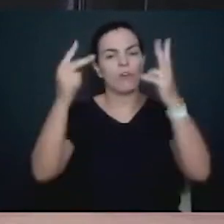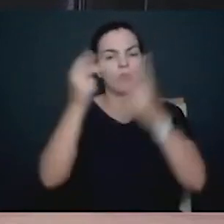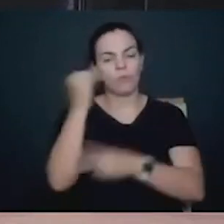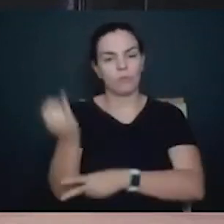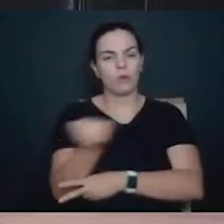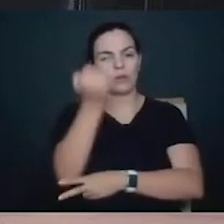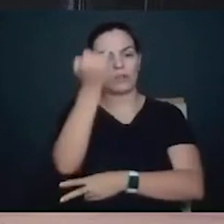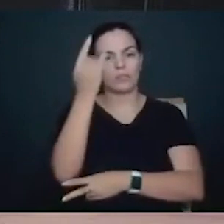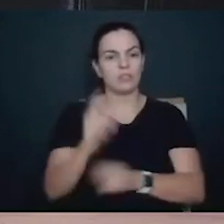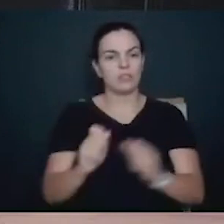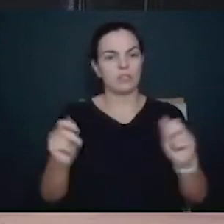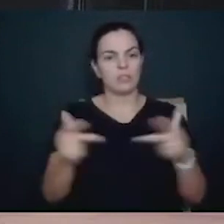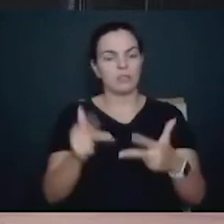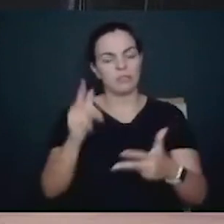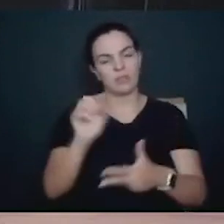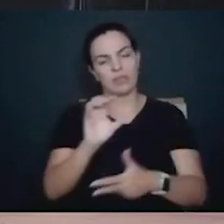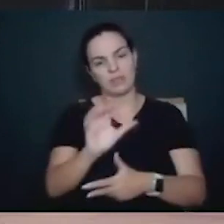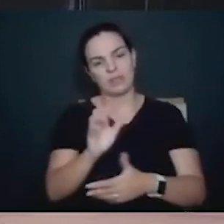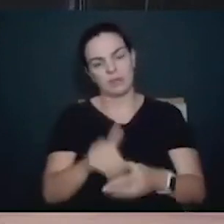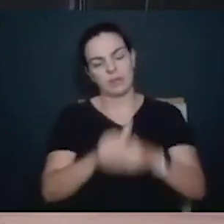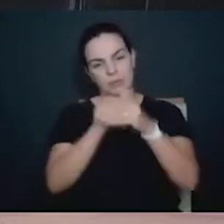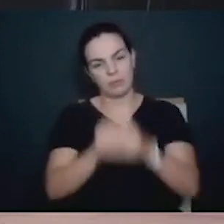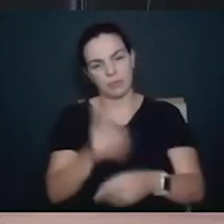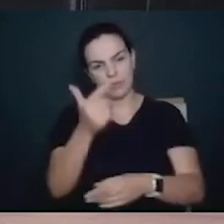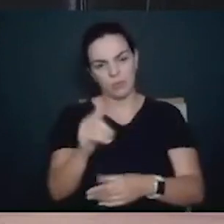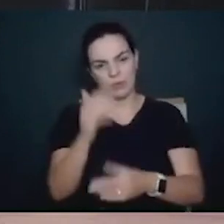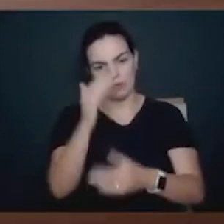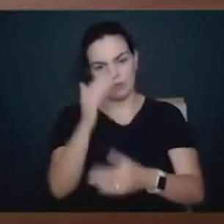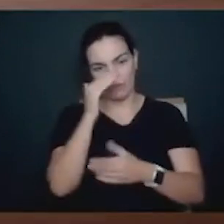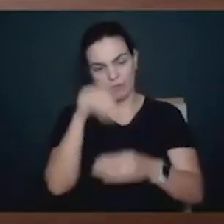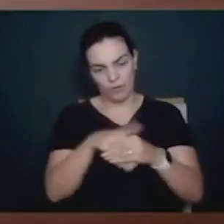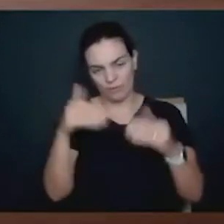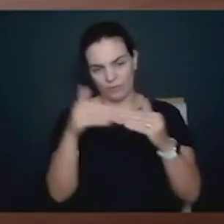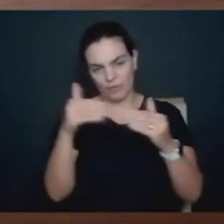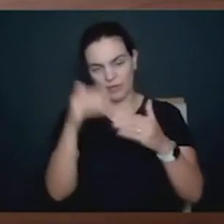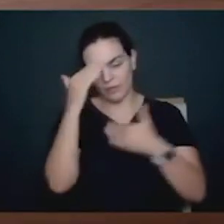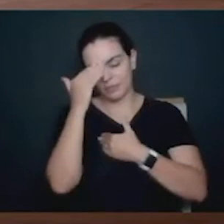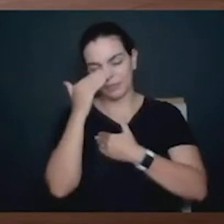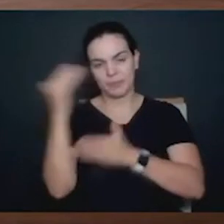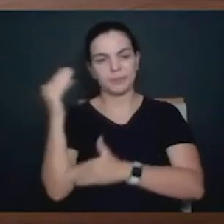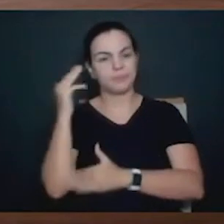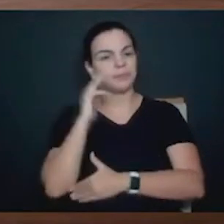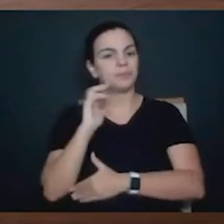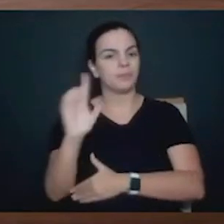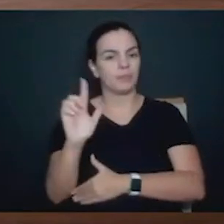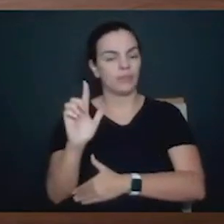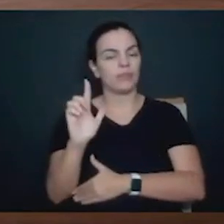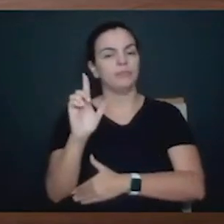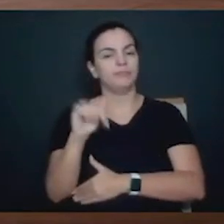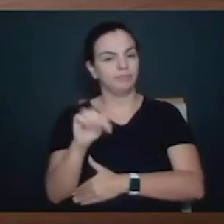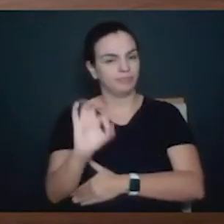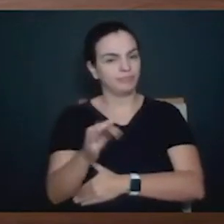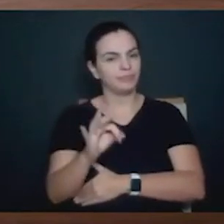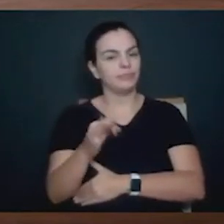Municipal. Era isso, quero cumprimentar novamente e votarei favorável ao seu projeto. Obrigado, vereadora. Também tem este lado a economia circular, um tênis